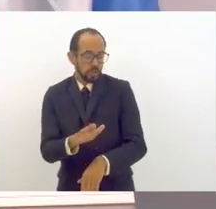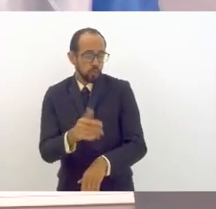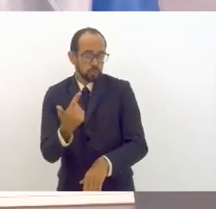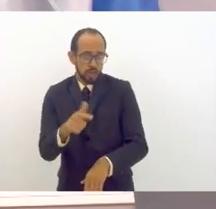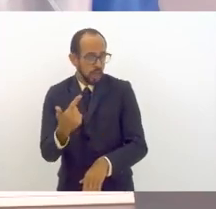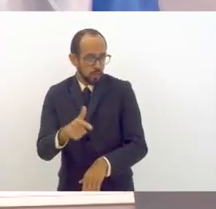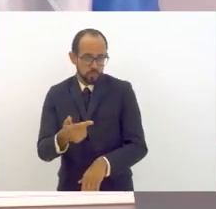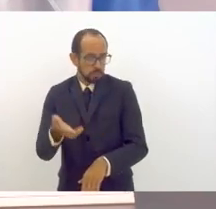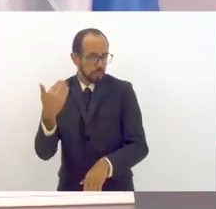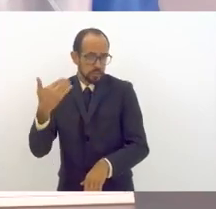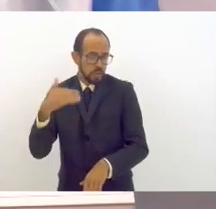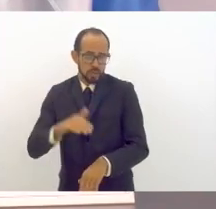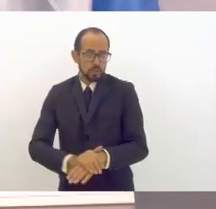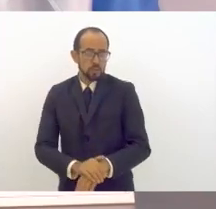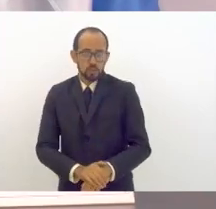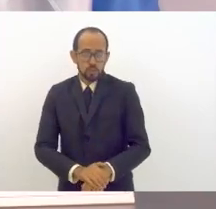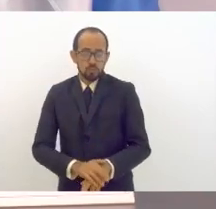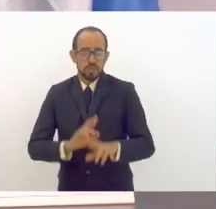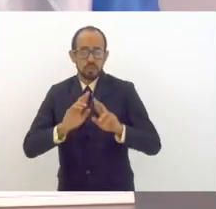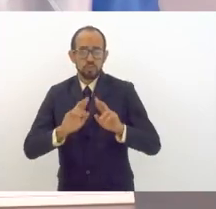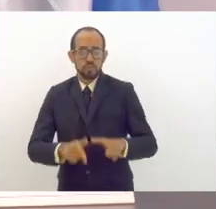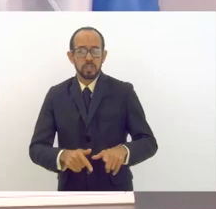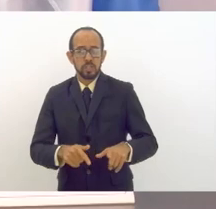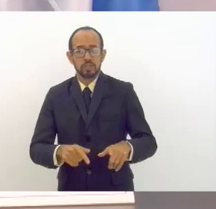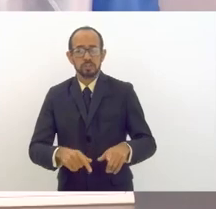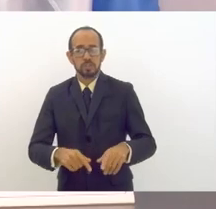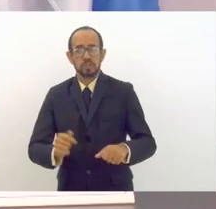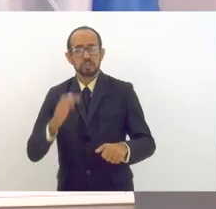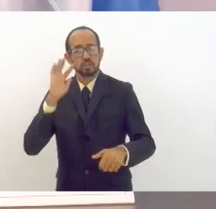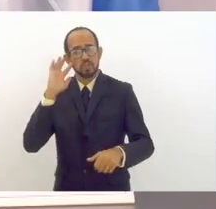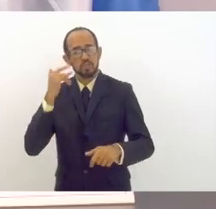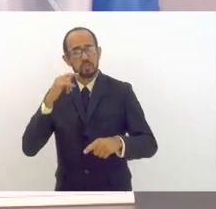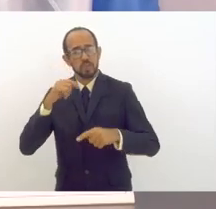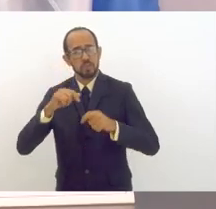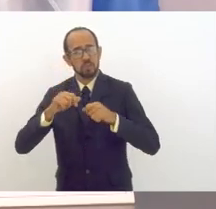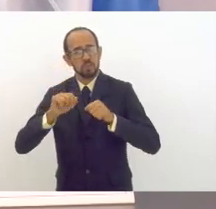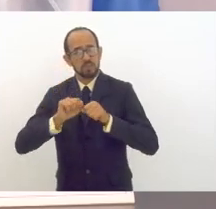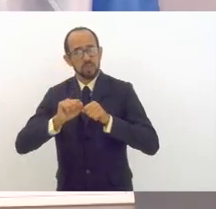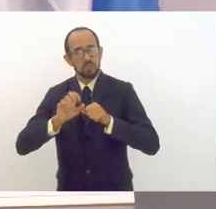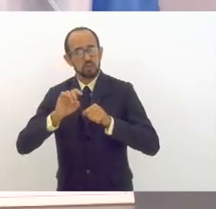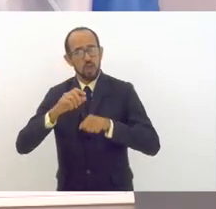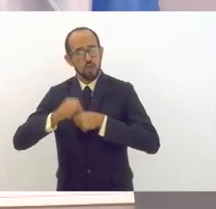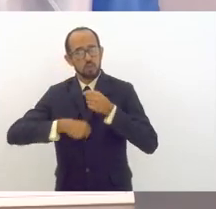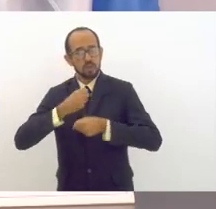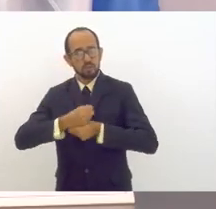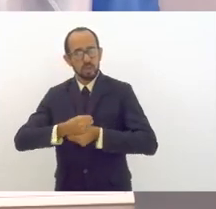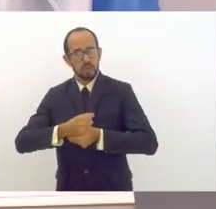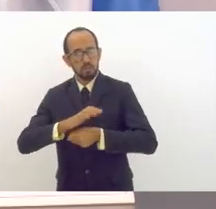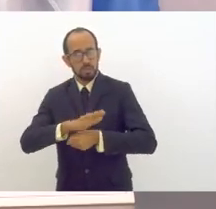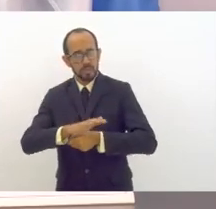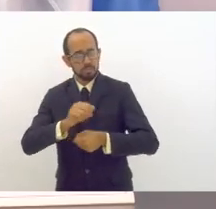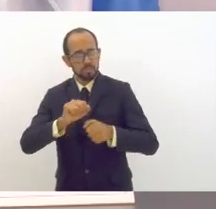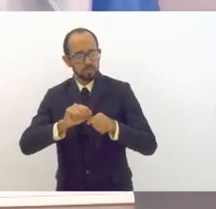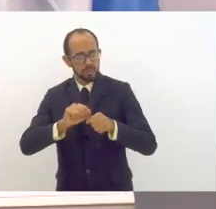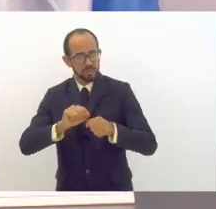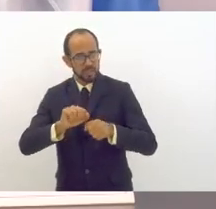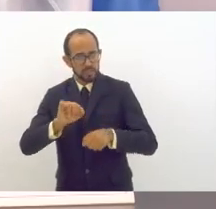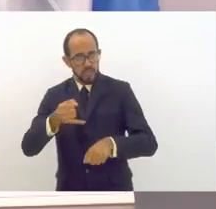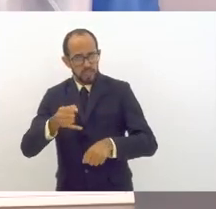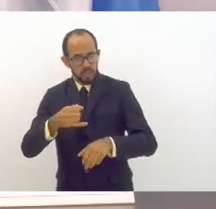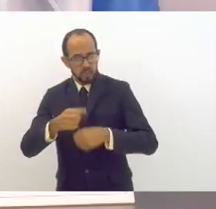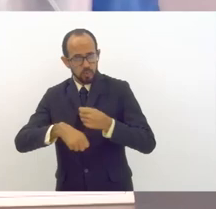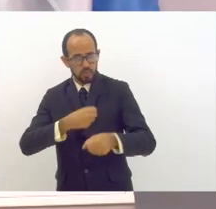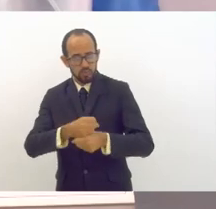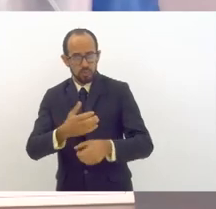entendido na reunião que tivemos com a SEDUC e a DERJ, resolveu fazer só no ano que vem. Só que, para fazer no início do ano que vem,